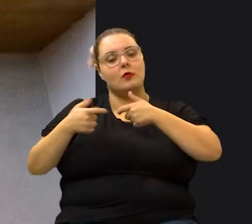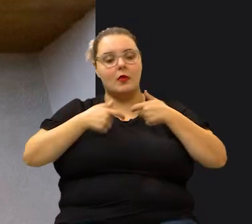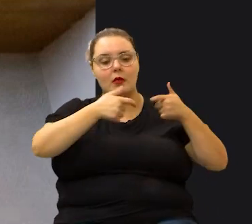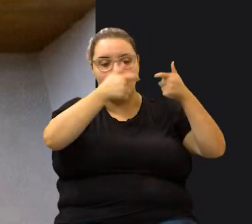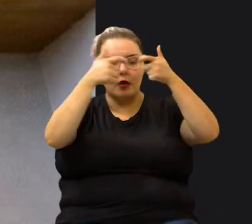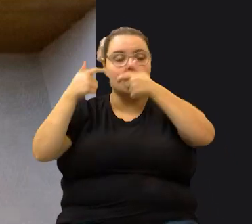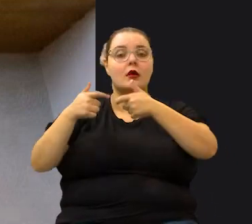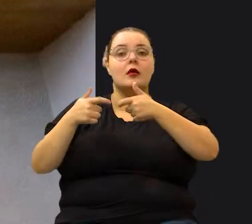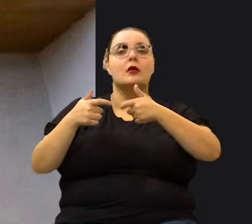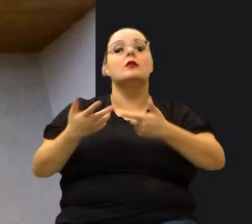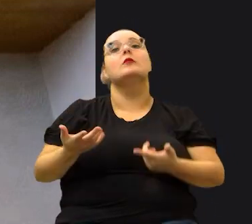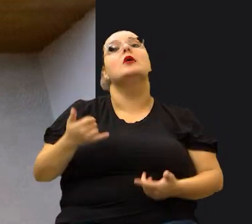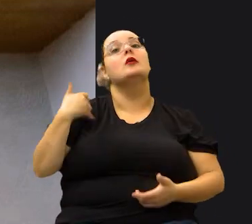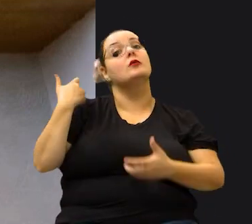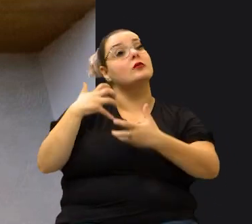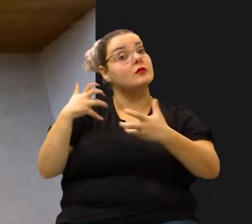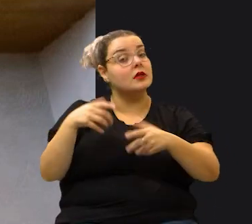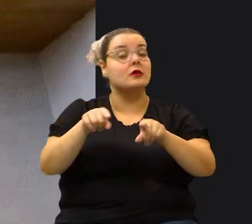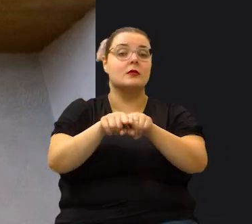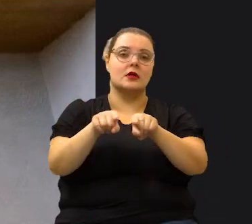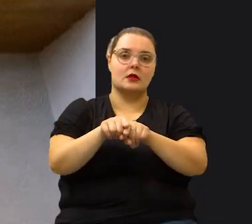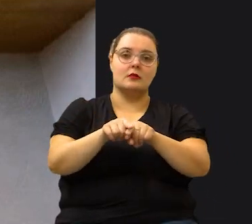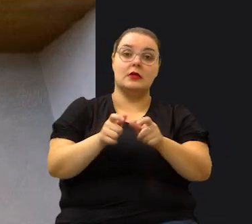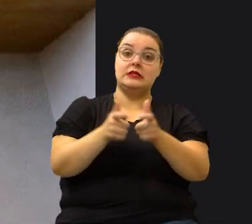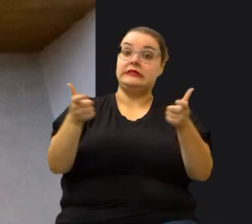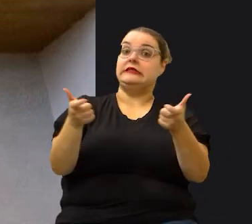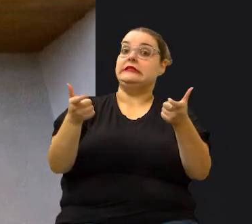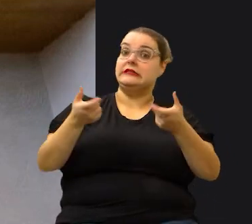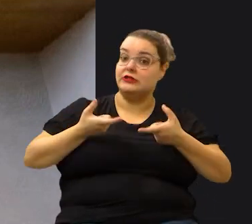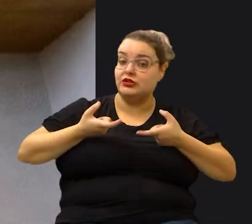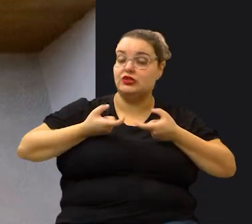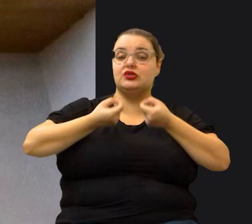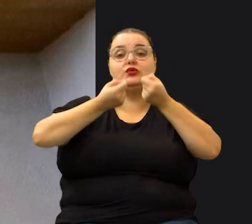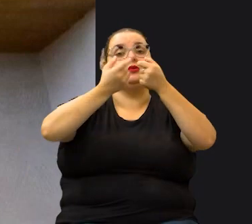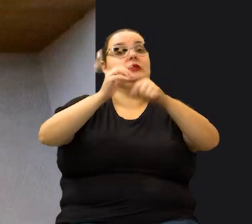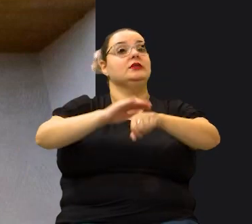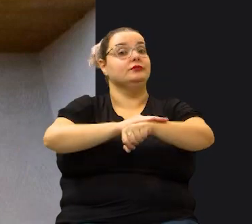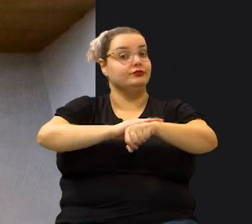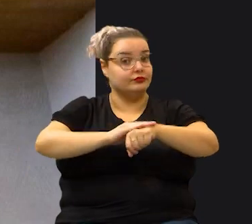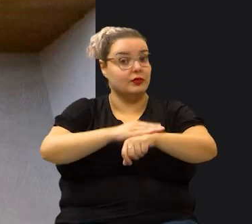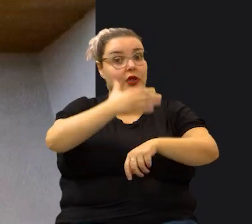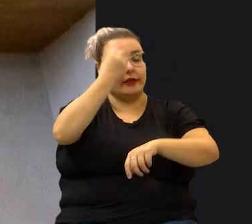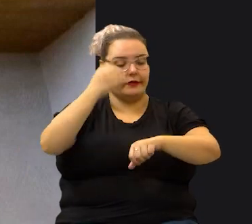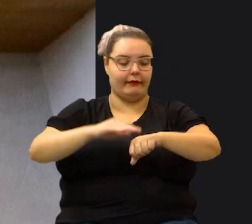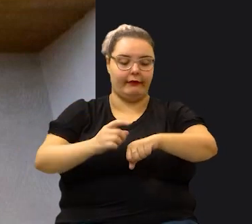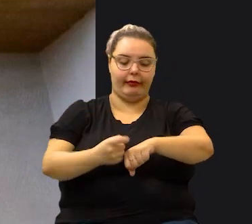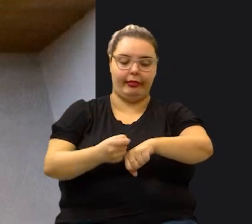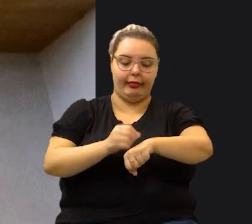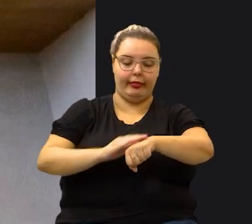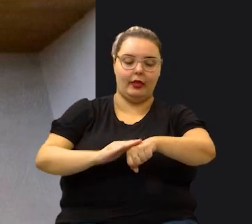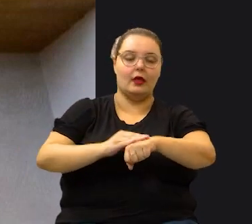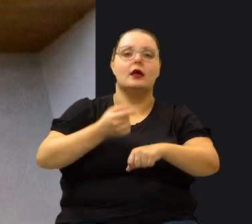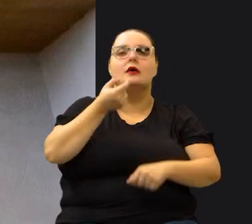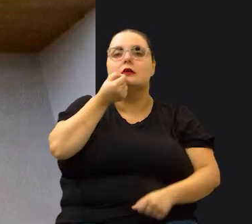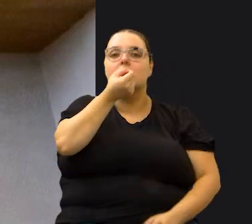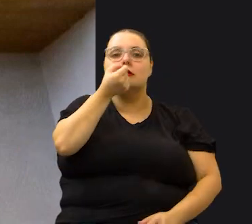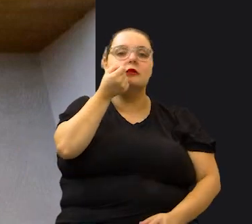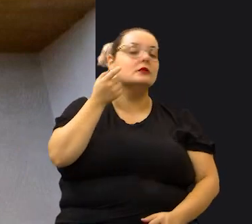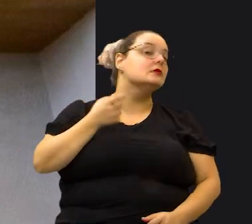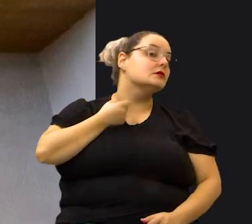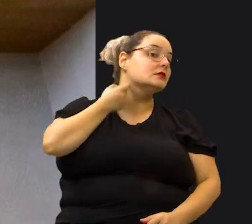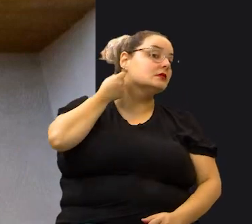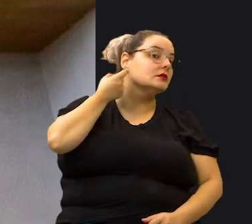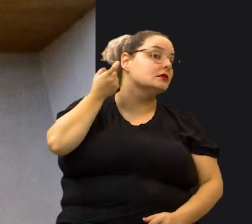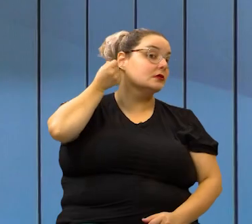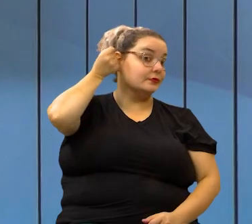não apenas em relação ao fotoenvelhecimento, mas que está aumentando muito a incidência de câncer de pele, justamente porque a gente esquece de cuidar dessas áreas.